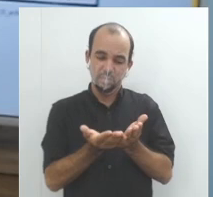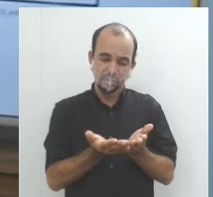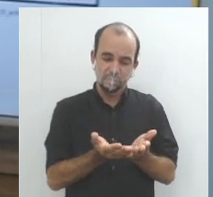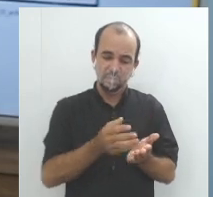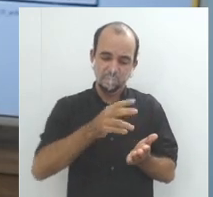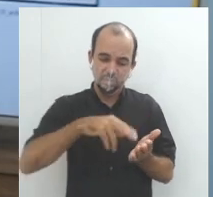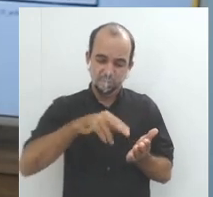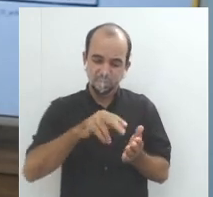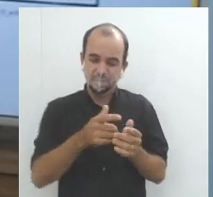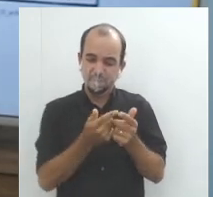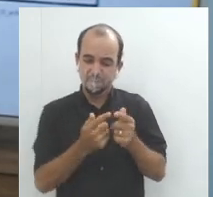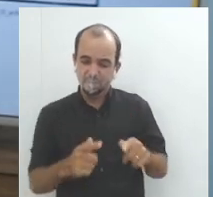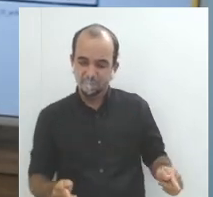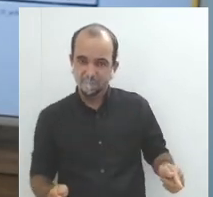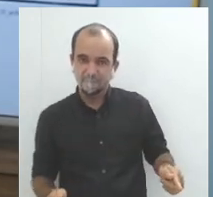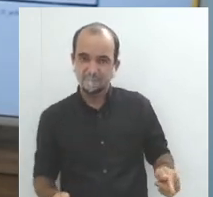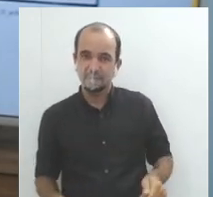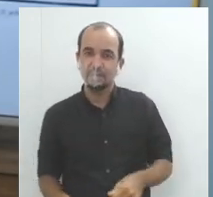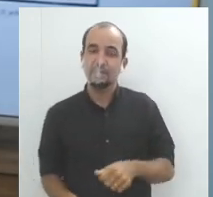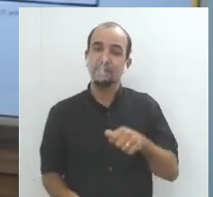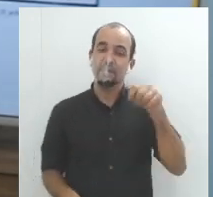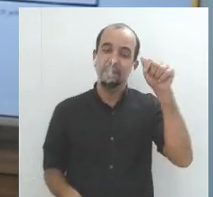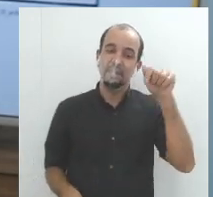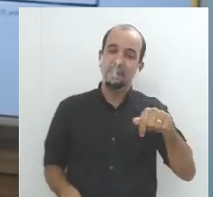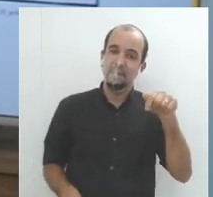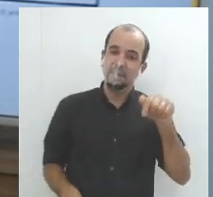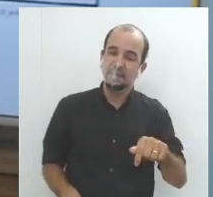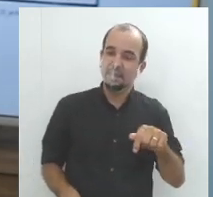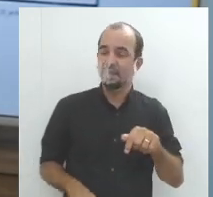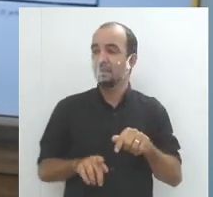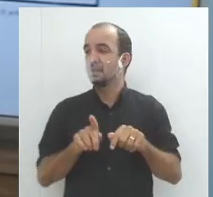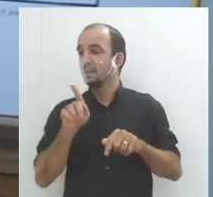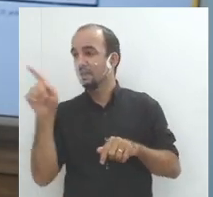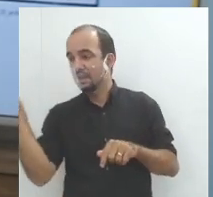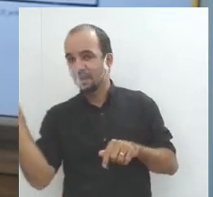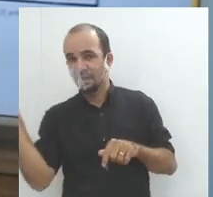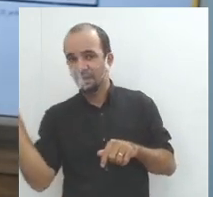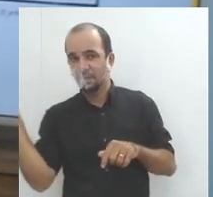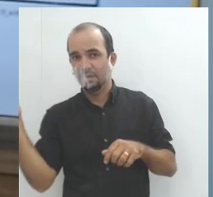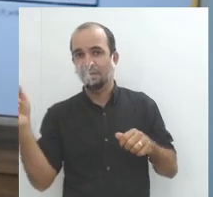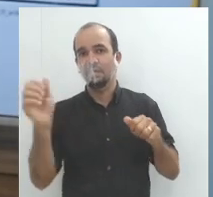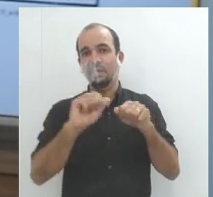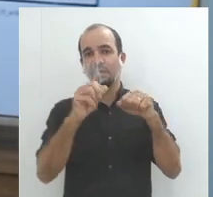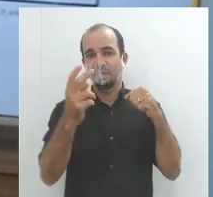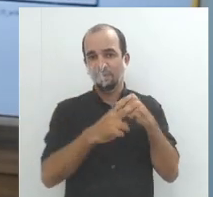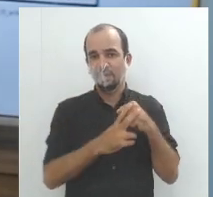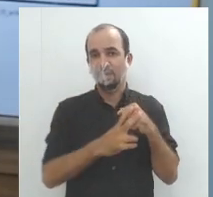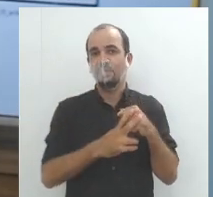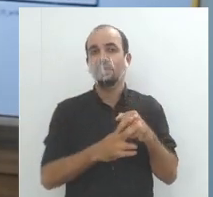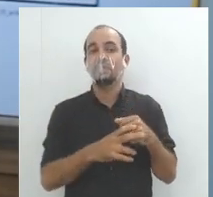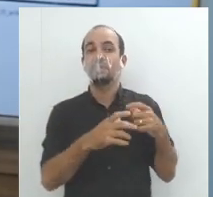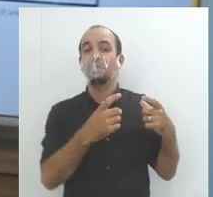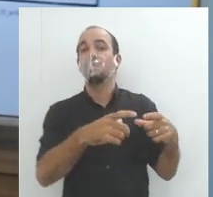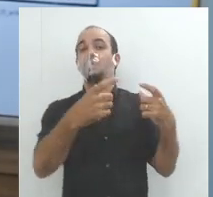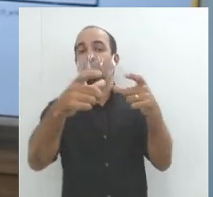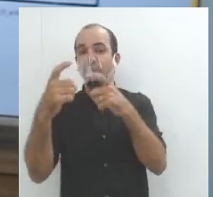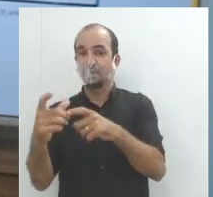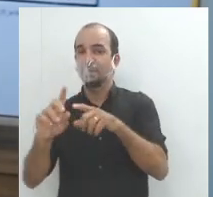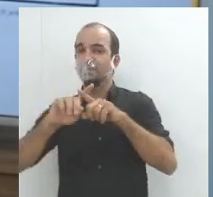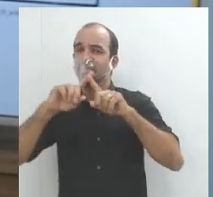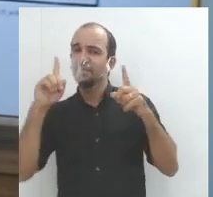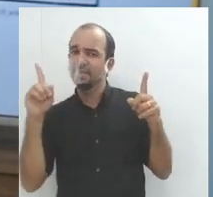são advérbios de lugar. E aí vejam o contexto que nós temos, né?